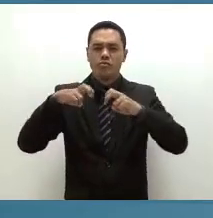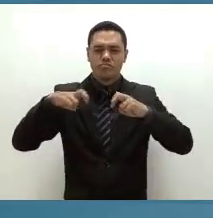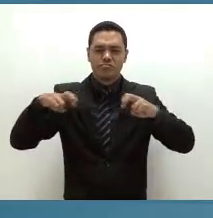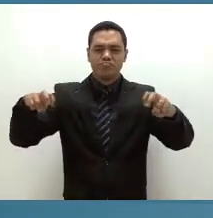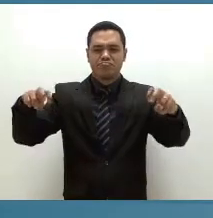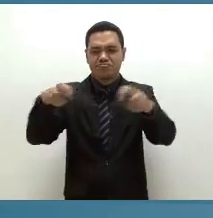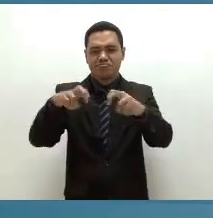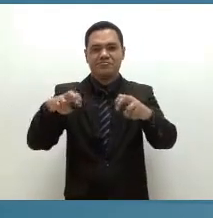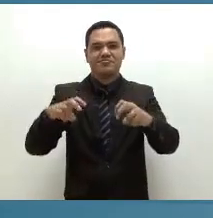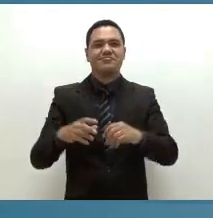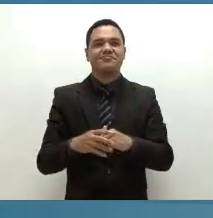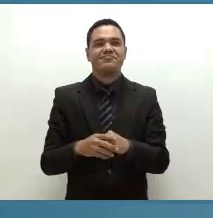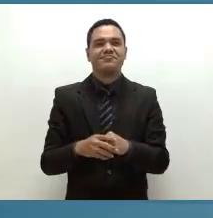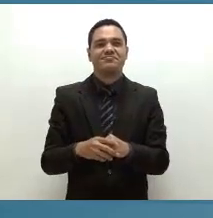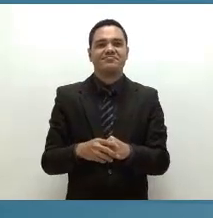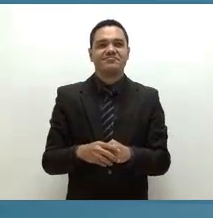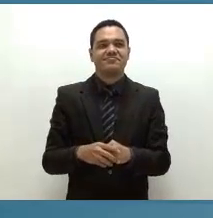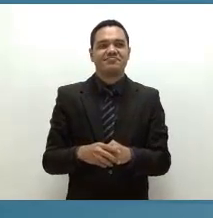uma vez, a grandeza